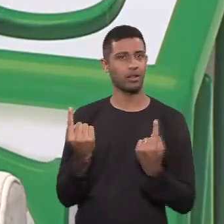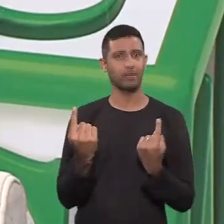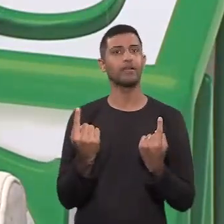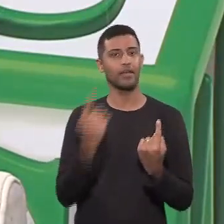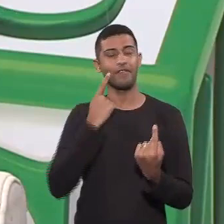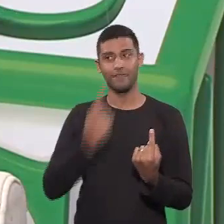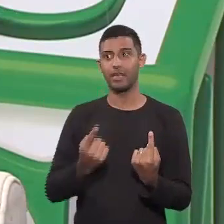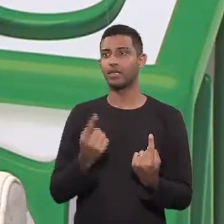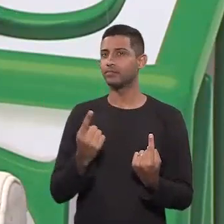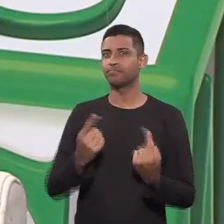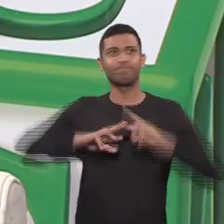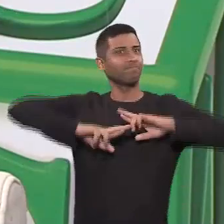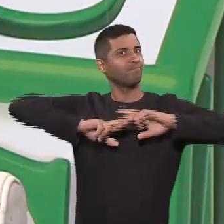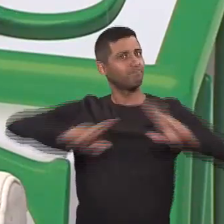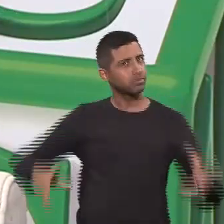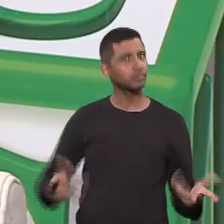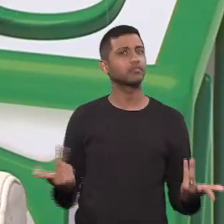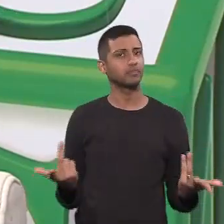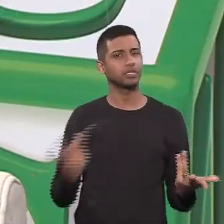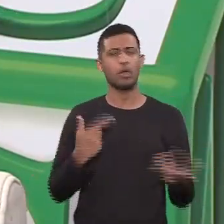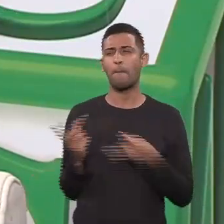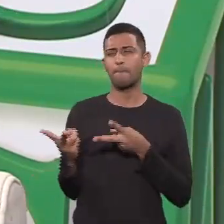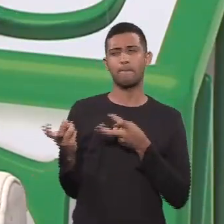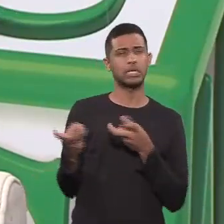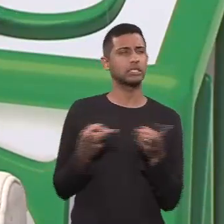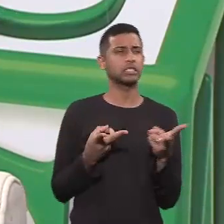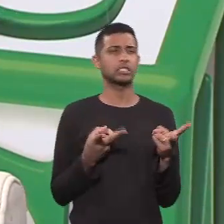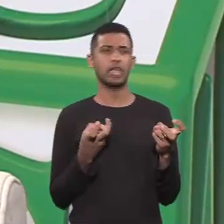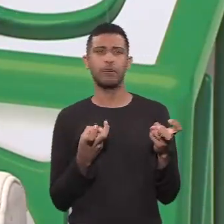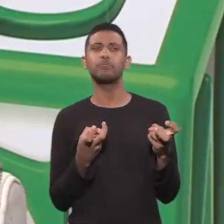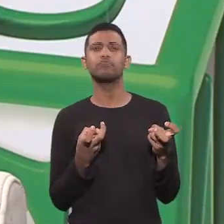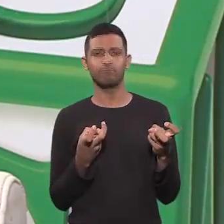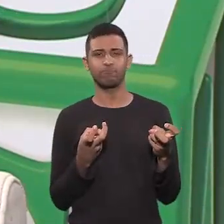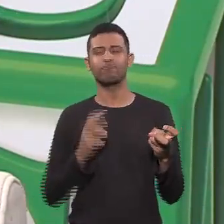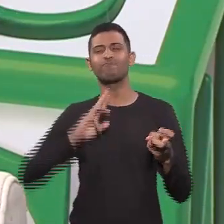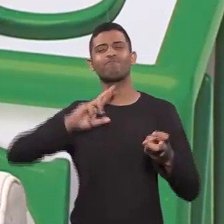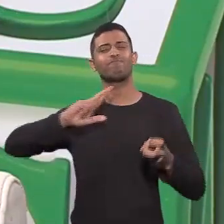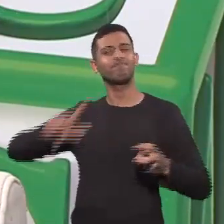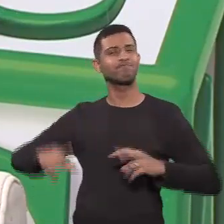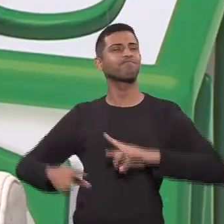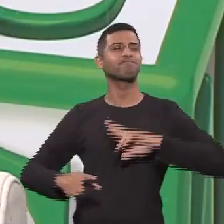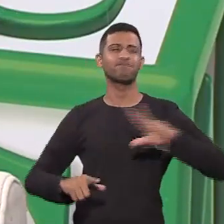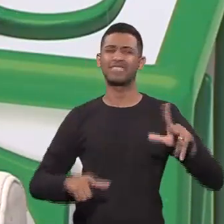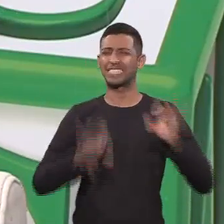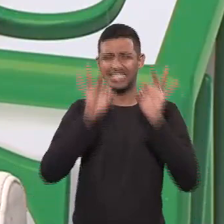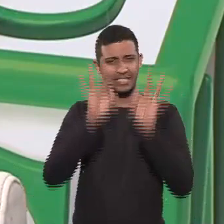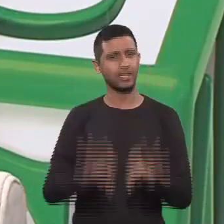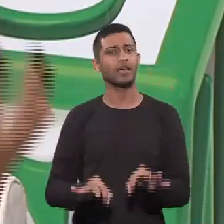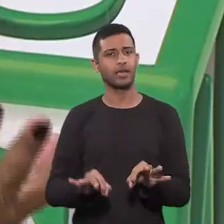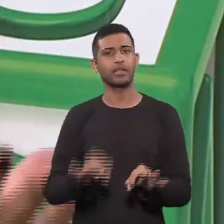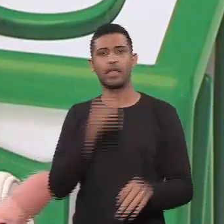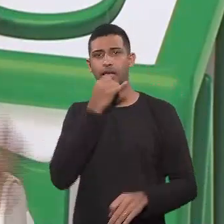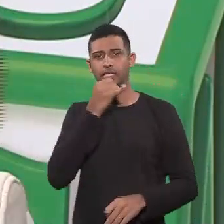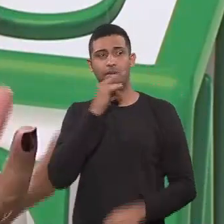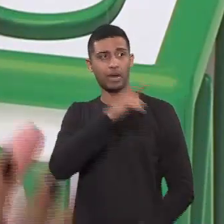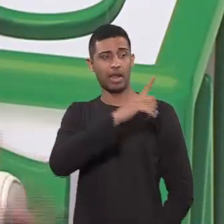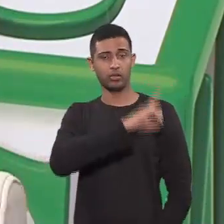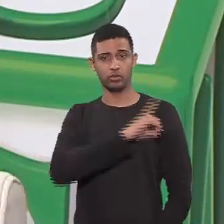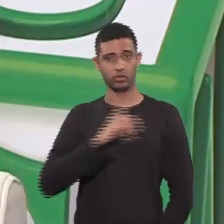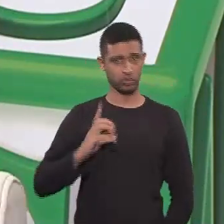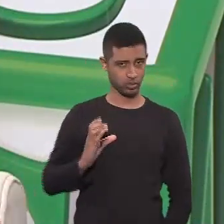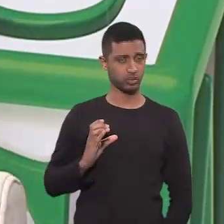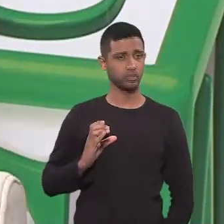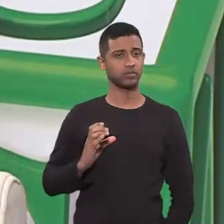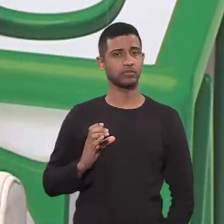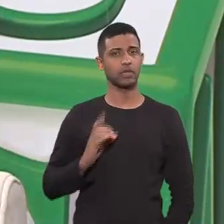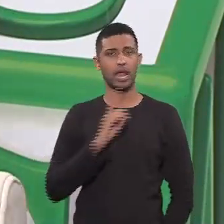escolas, nessas duas realidades, e eu percebo nitidamente a diferença de uma para outra. A escola que eu trabalho em Duque de Caxias, que